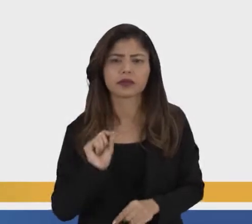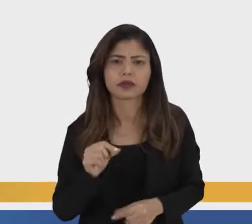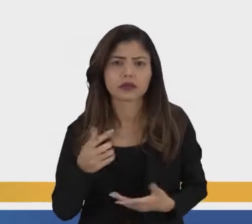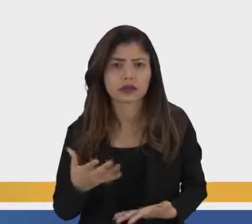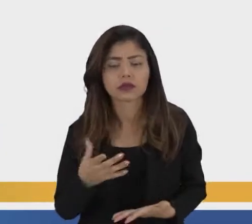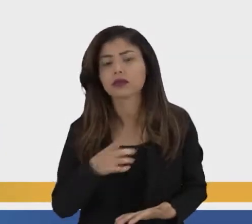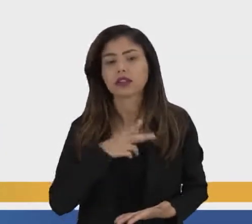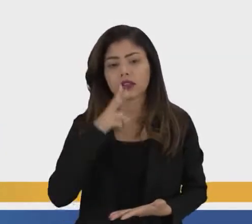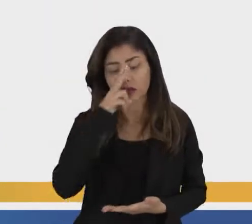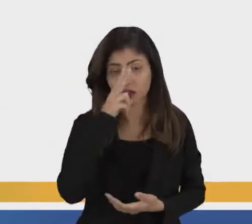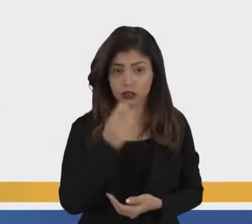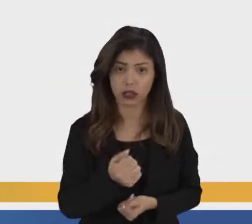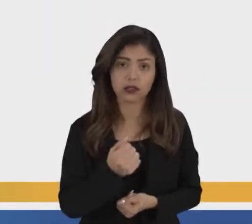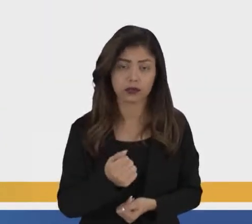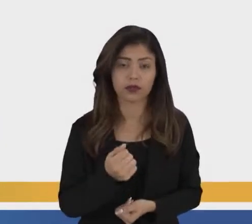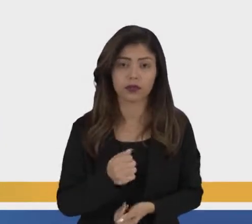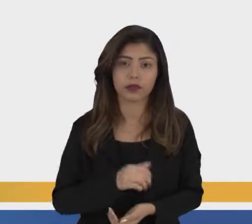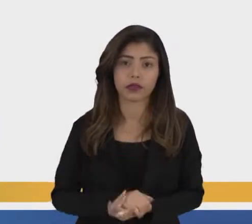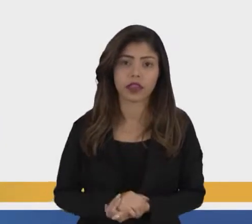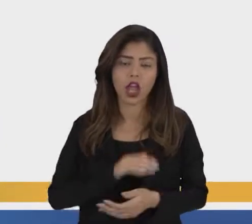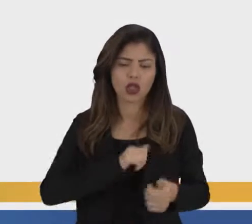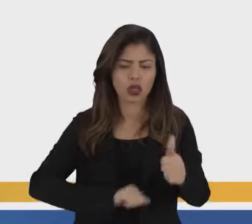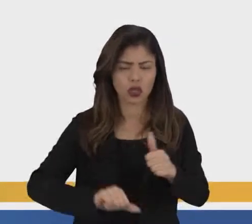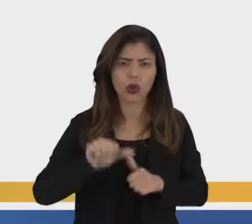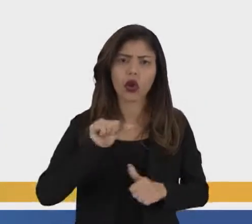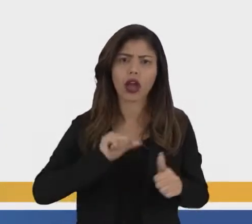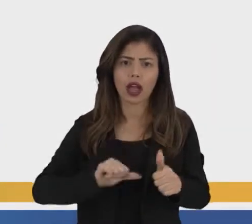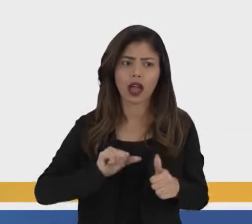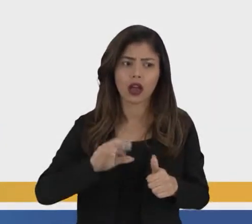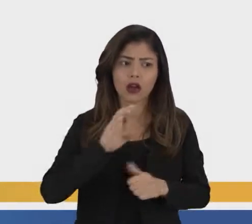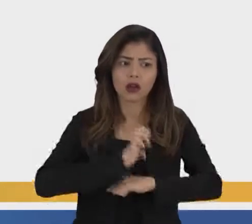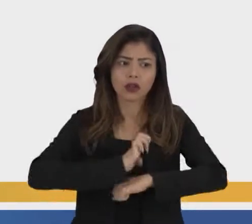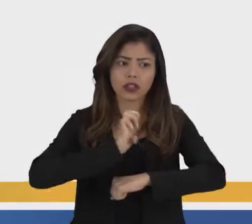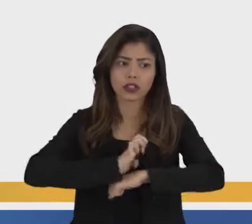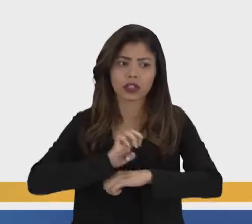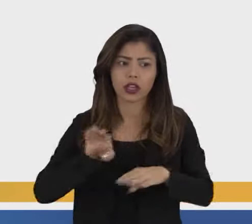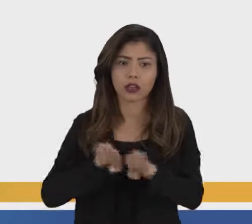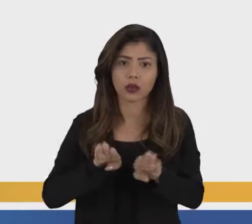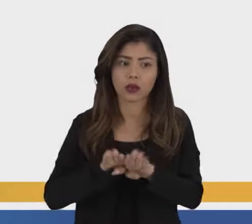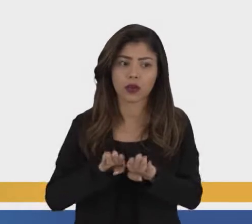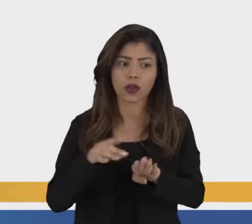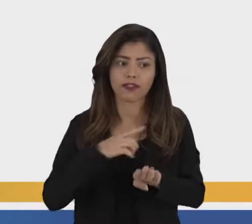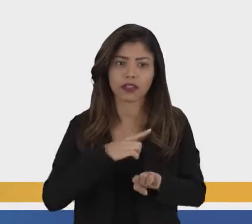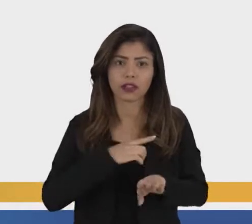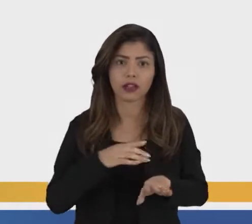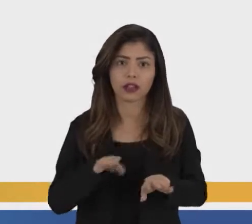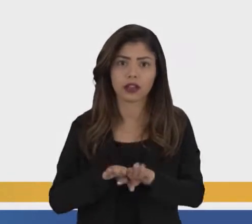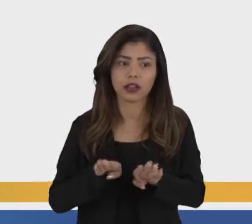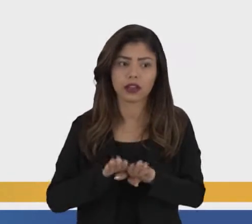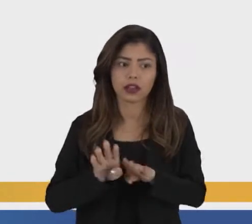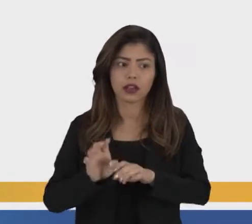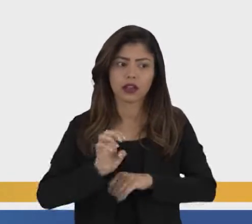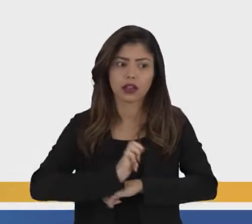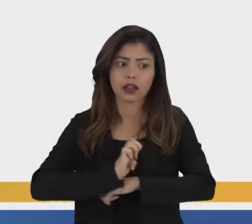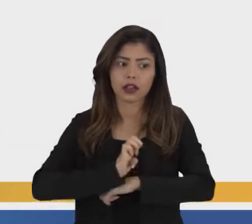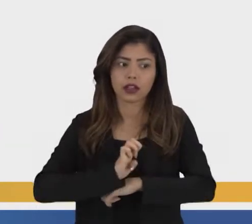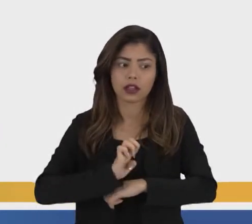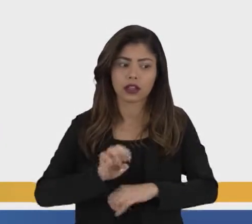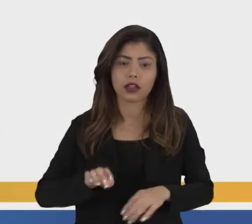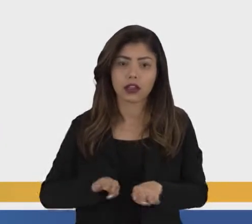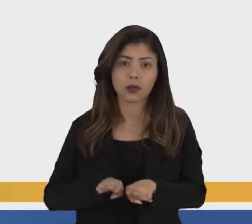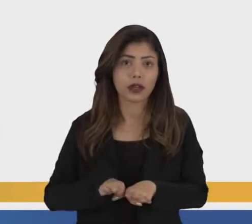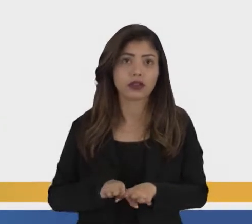seja forçado a mudar aquele estado através da ação de forças externas. Então, esse